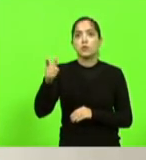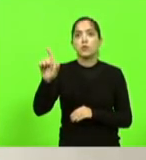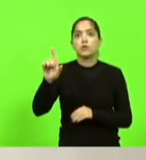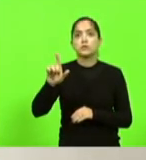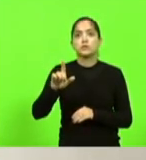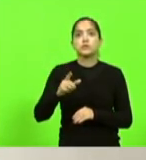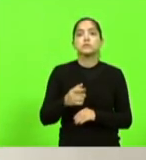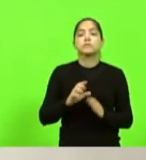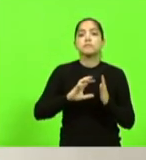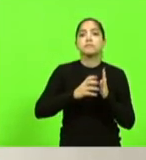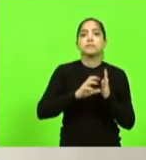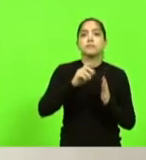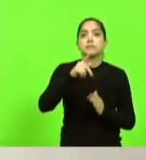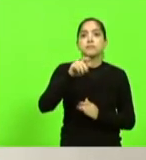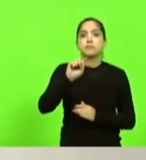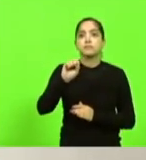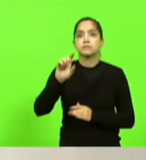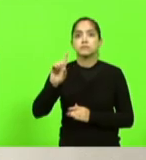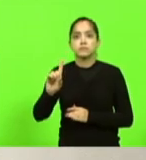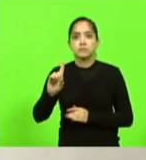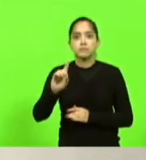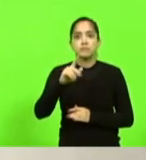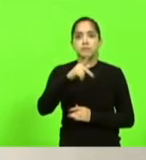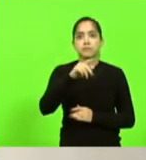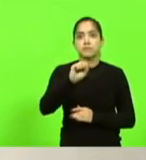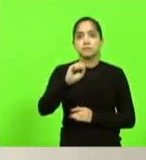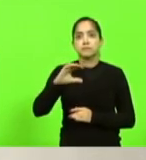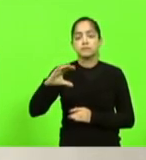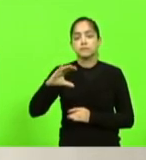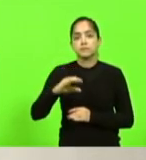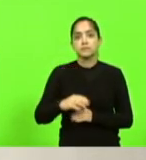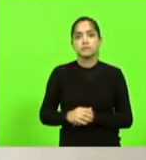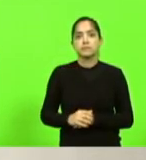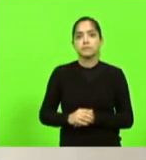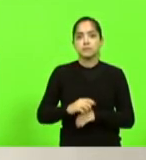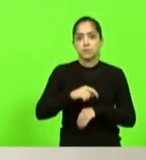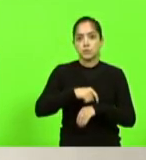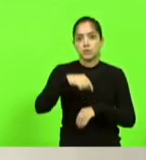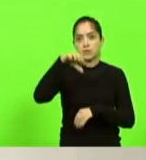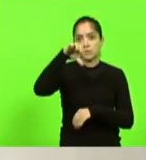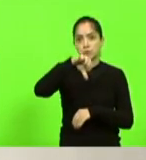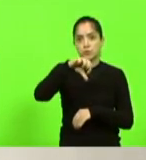Bloco PSD, PSC, por 9 minutos.